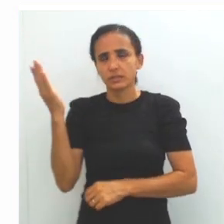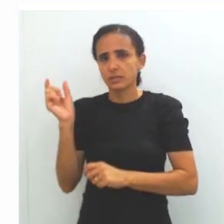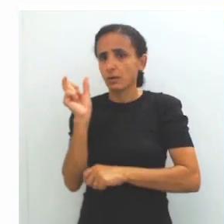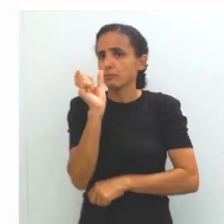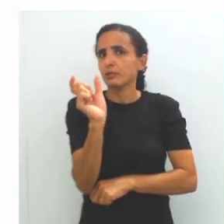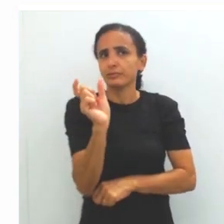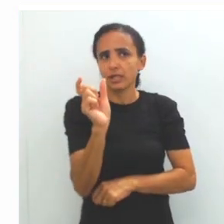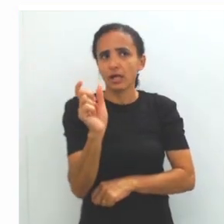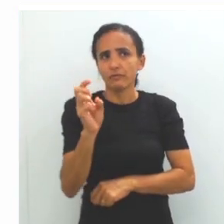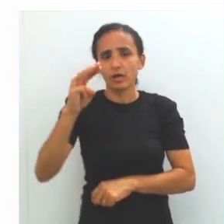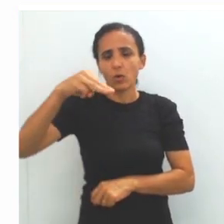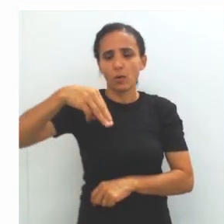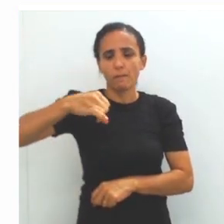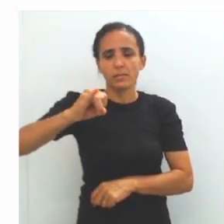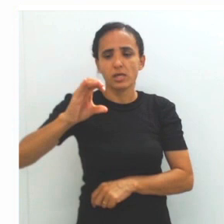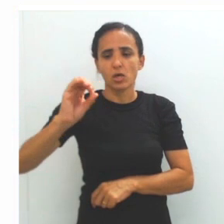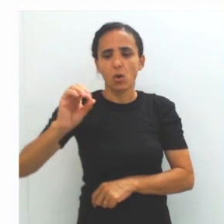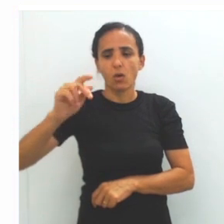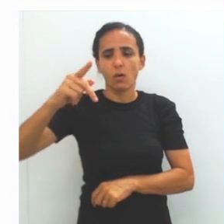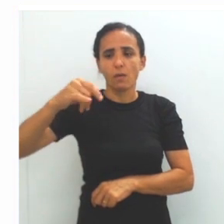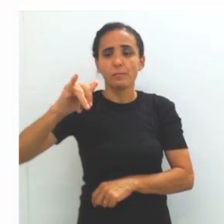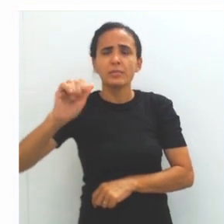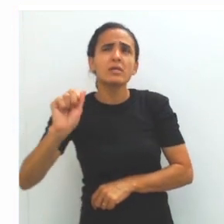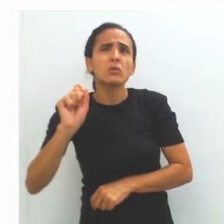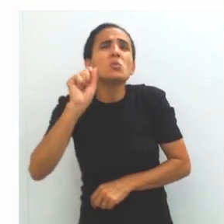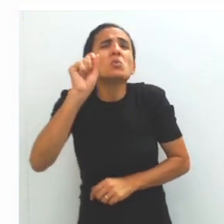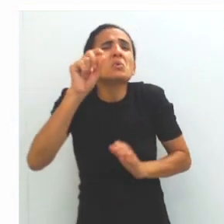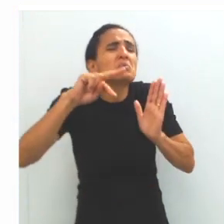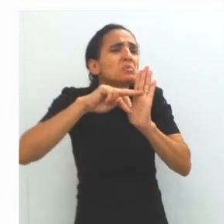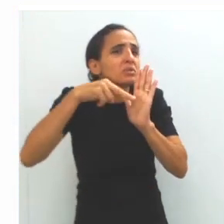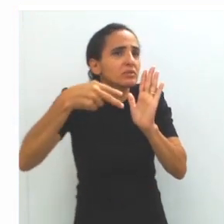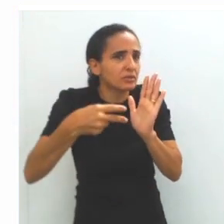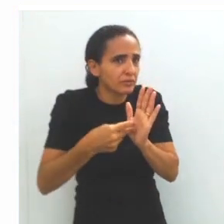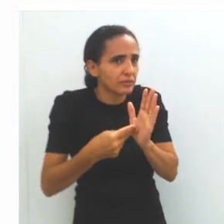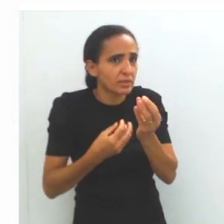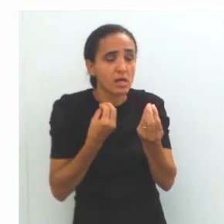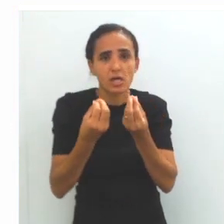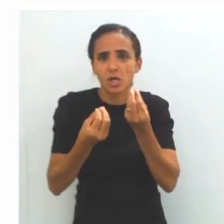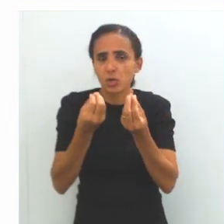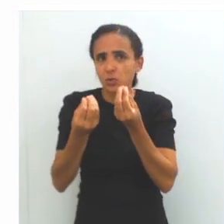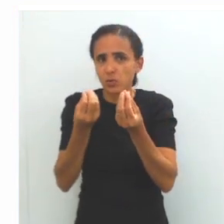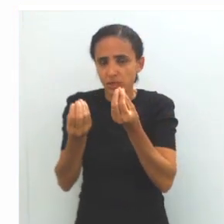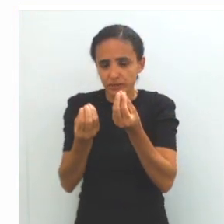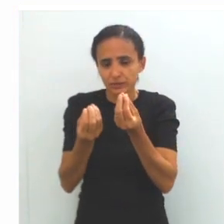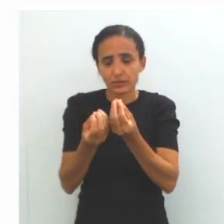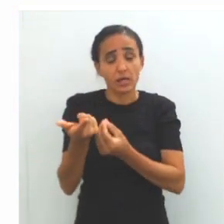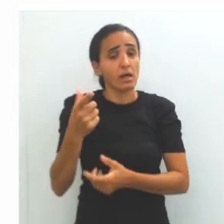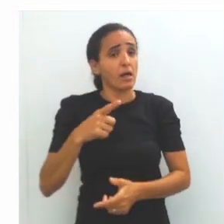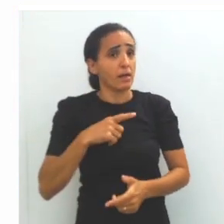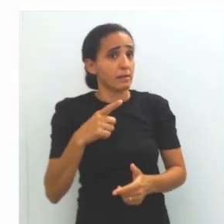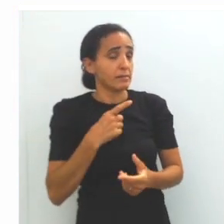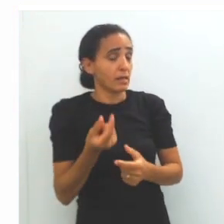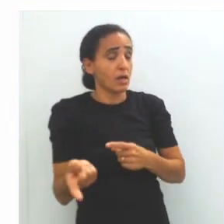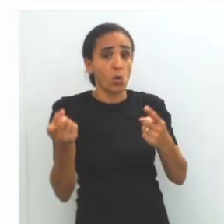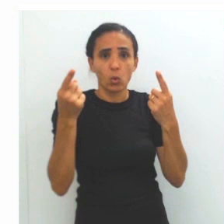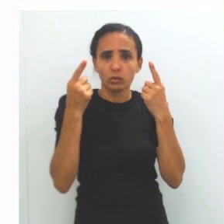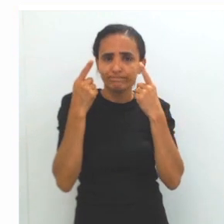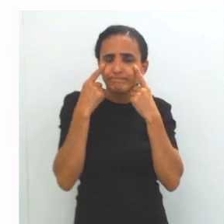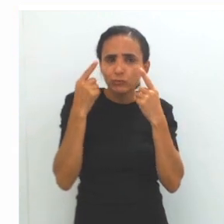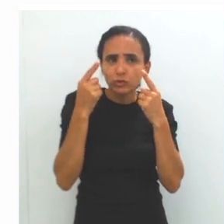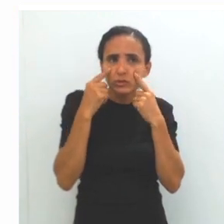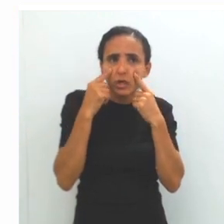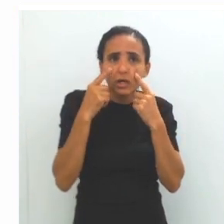miopia, melhor falando. O que é uma miopia, Dantas? É quando